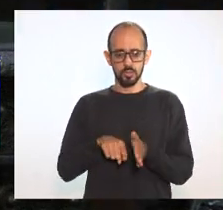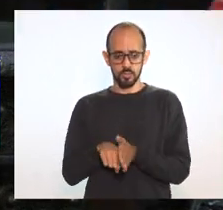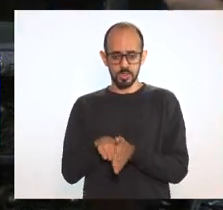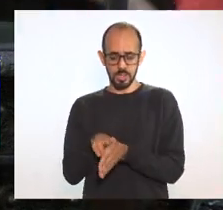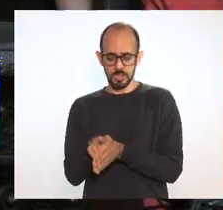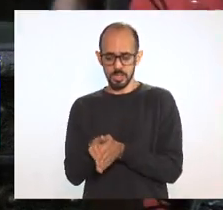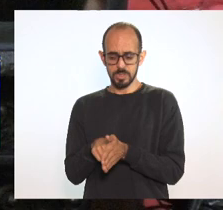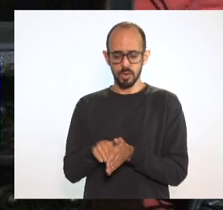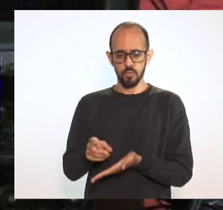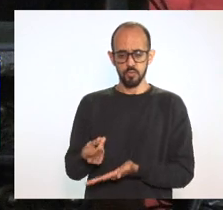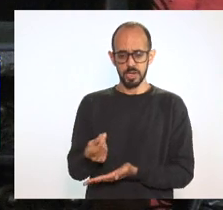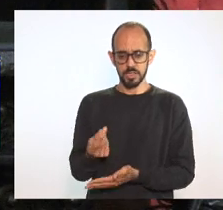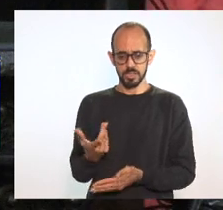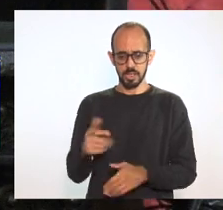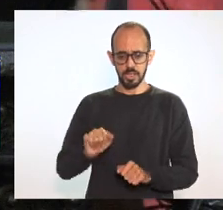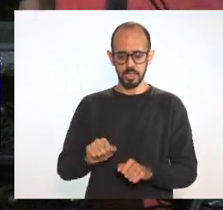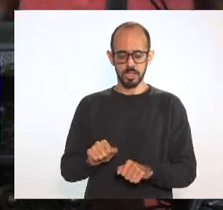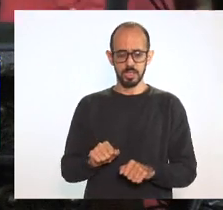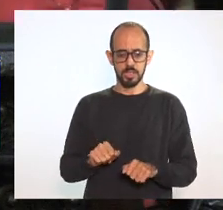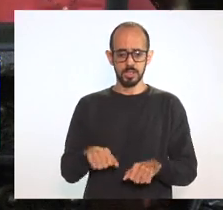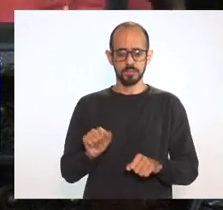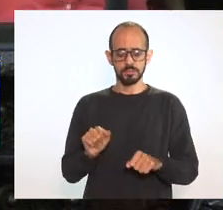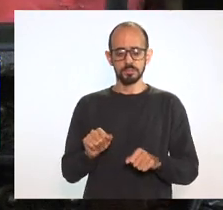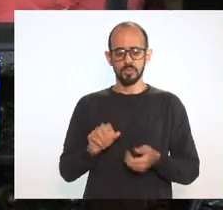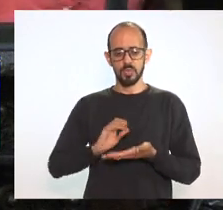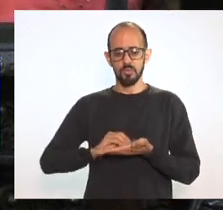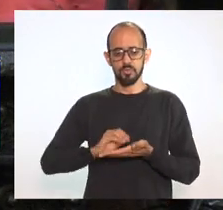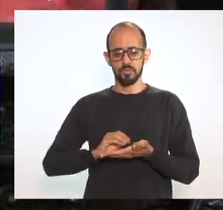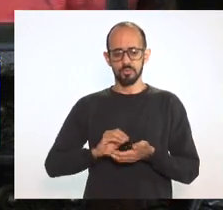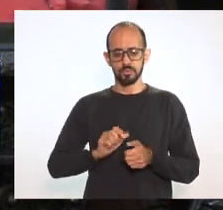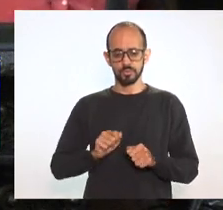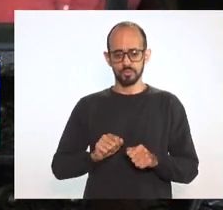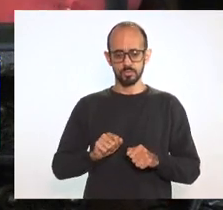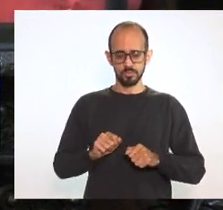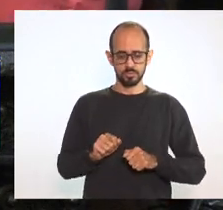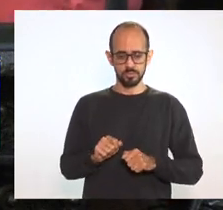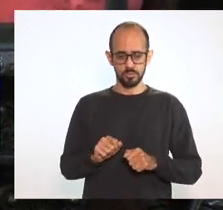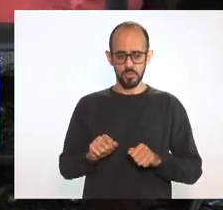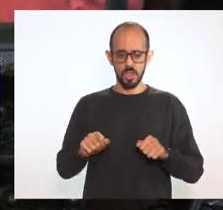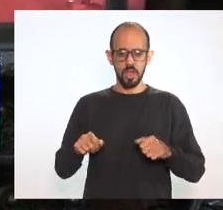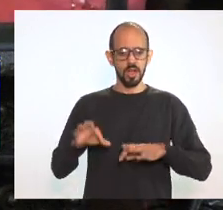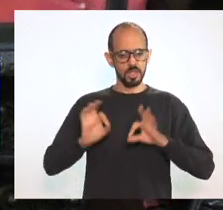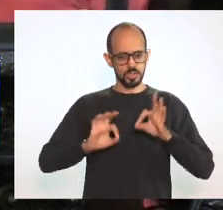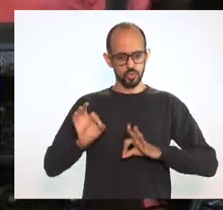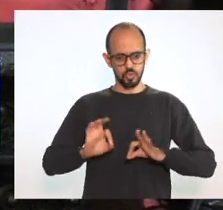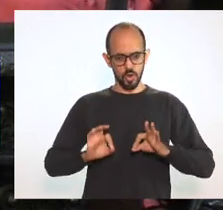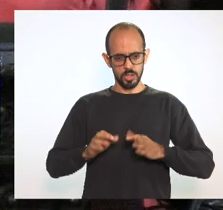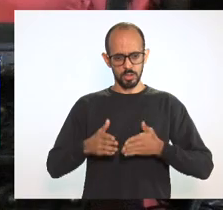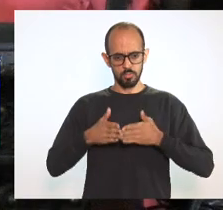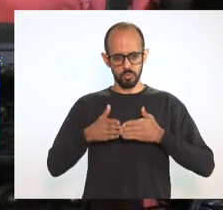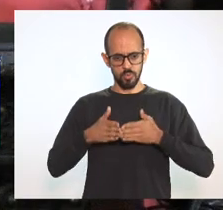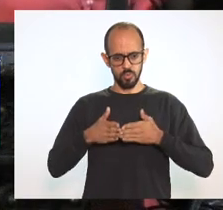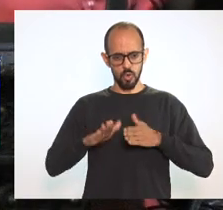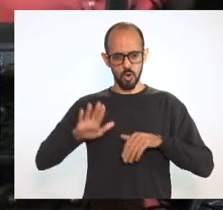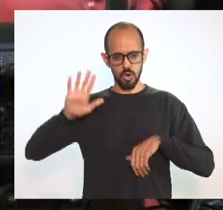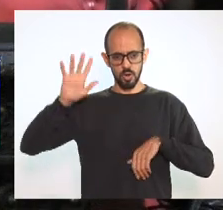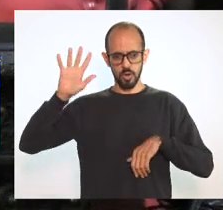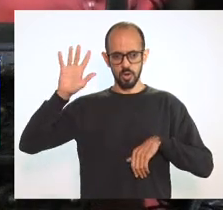Controle, as emendas de plenário. Para emitir parecer. Questão de ordem, presidente. Questão de ordem sobre a